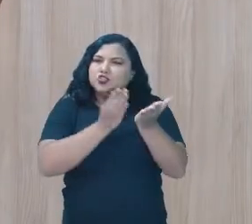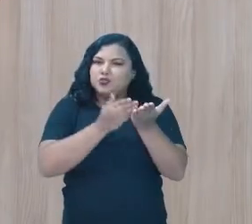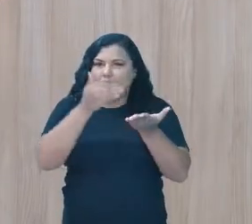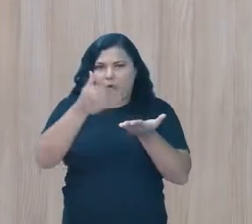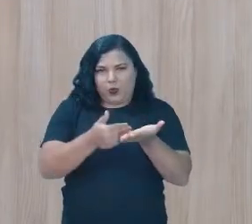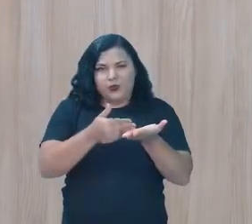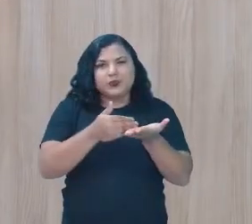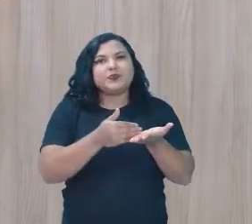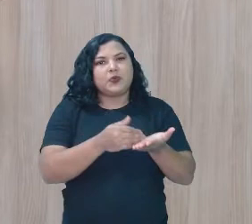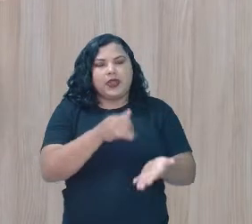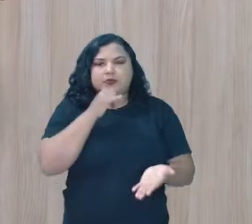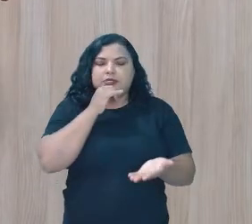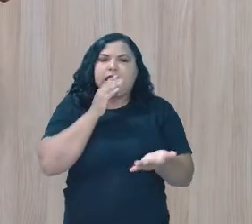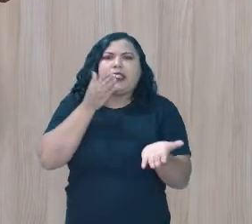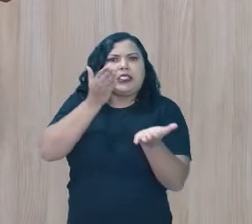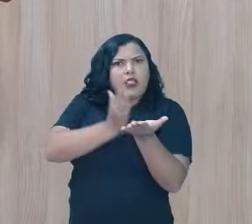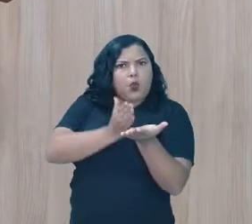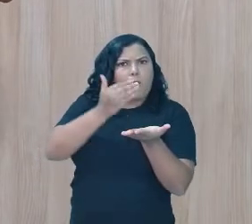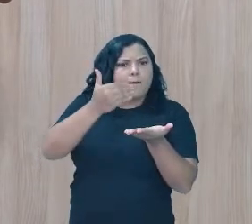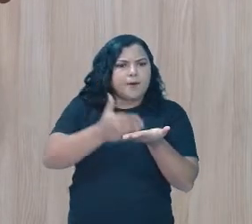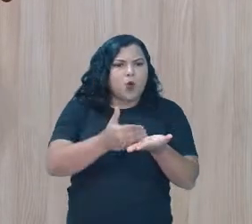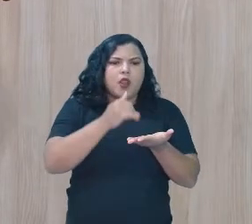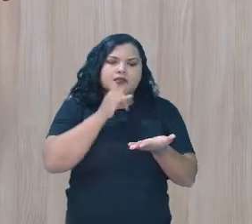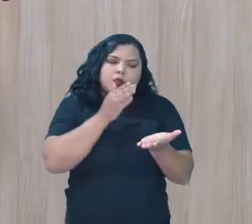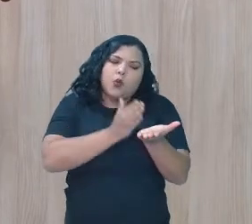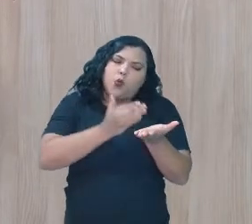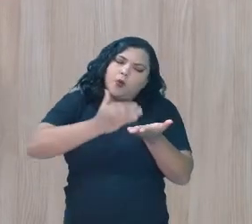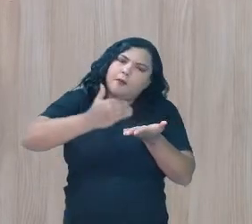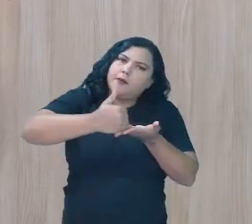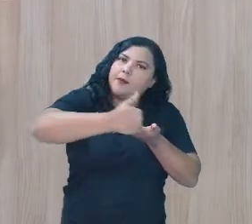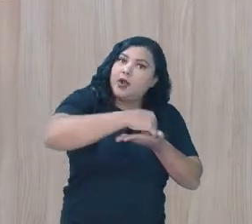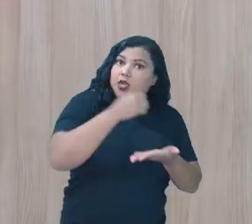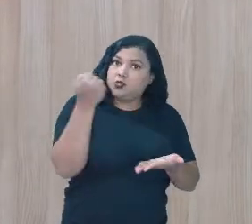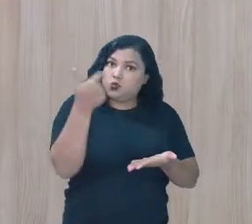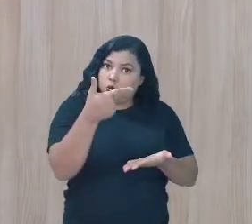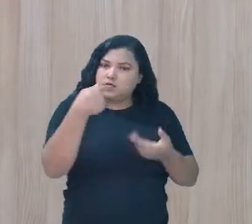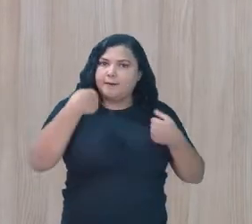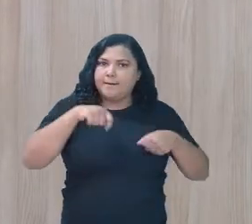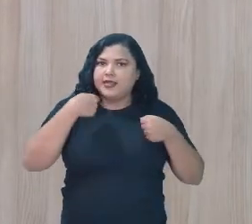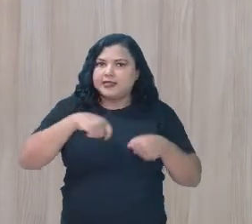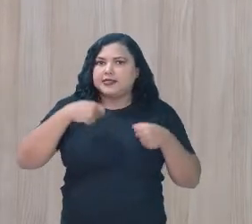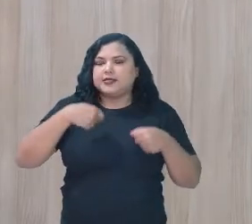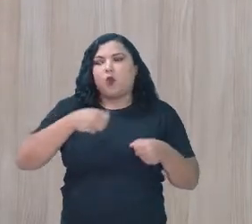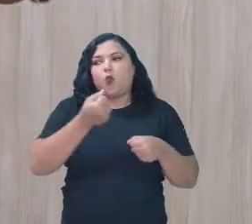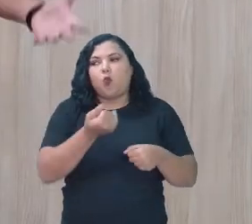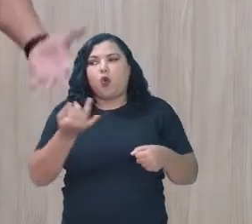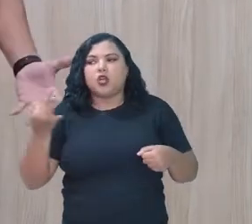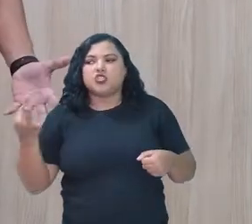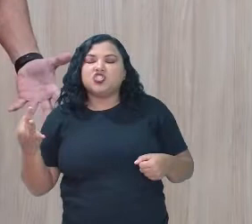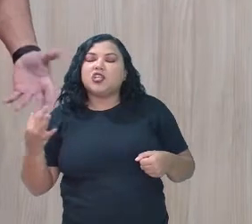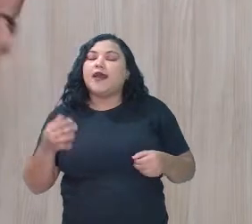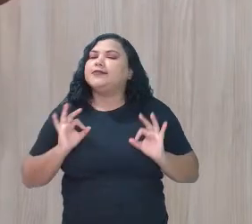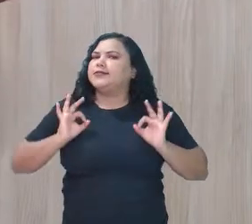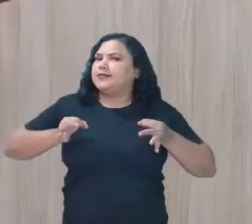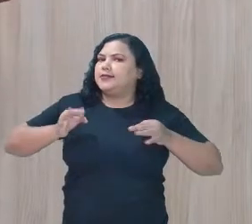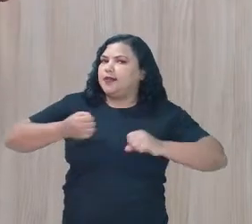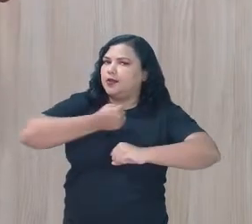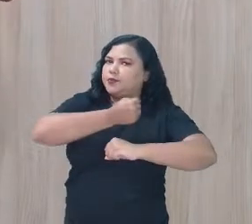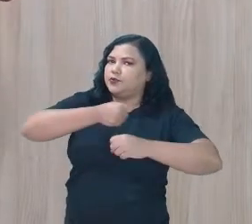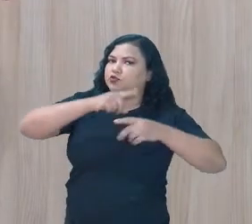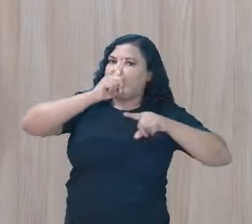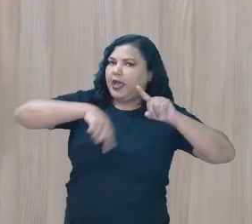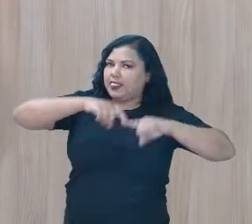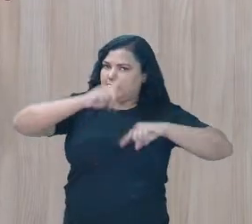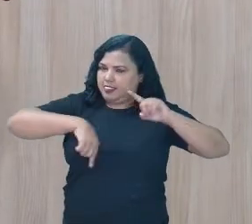Falamos que se a gente tem um bolo lá com 12 porções, a gente precisa de uma certa quantidade de ingrediente. E aí a